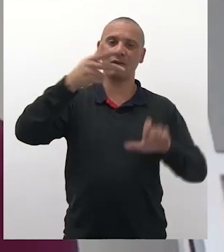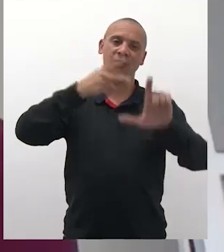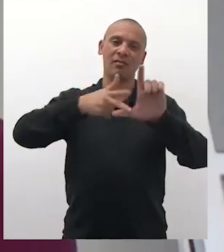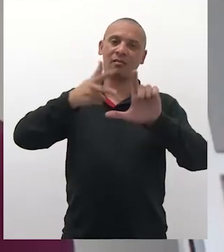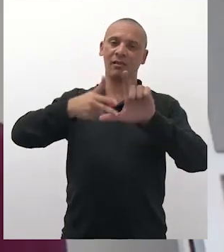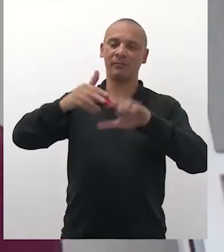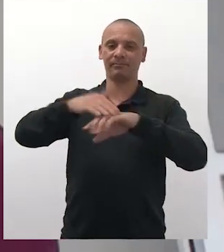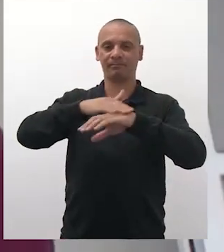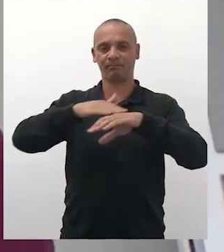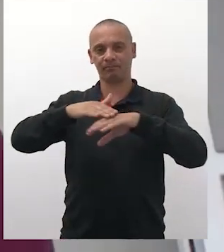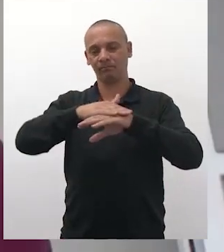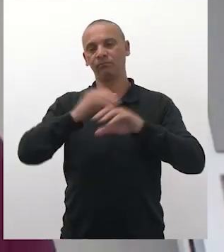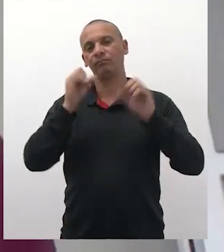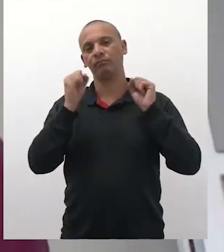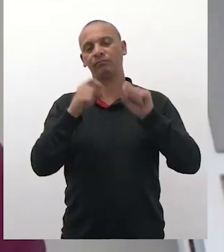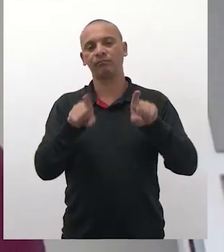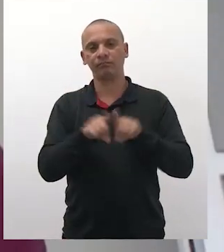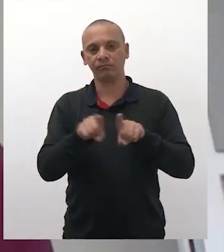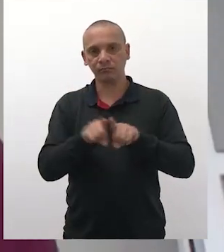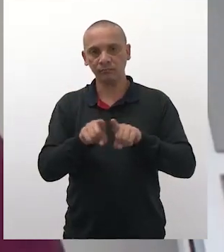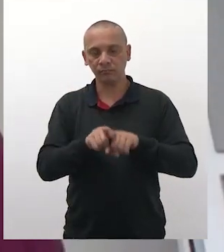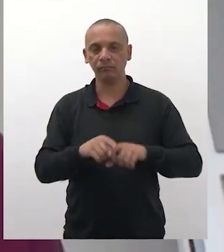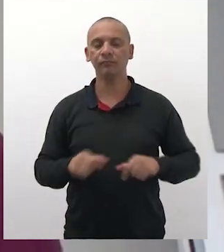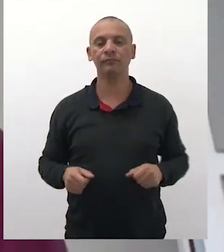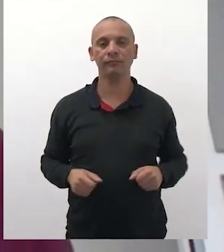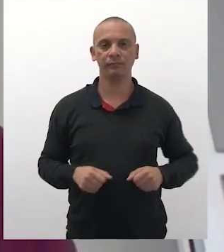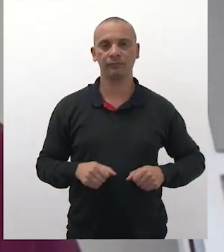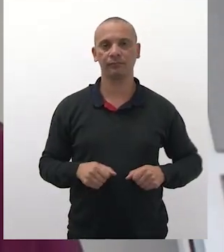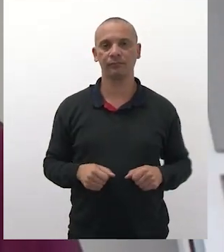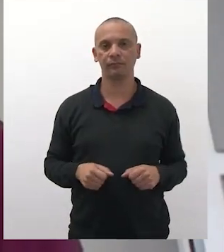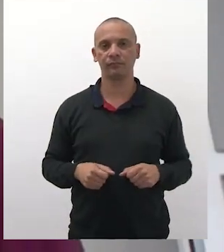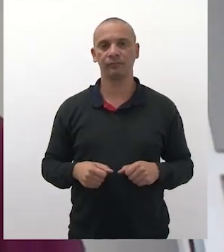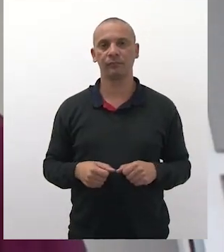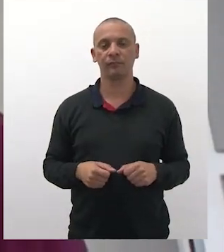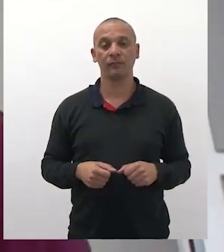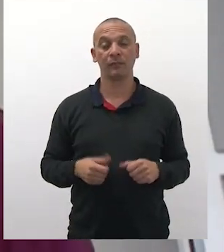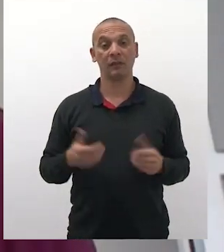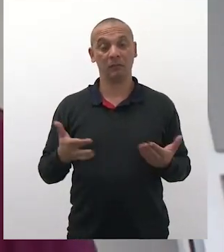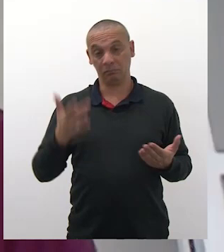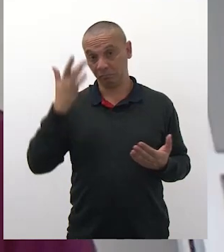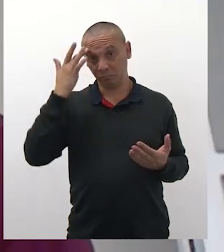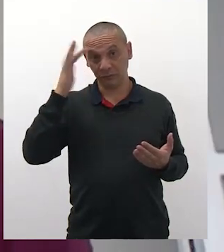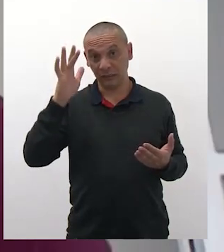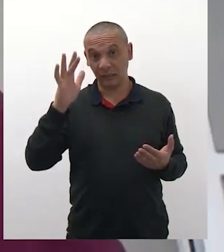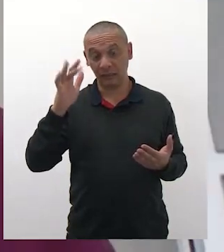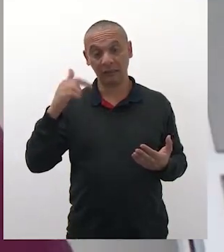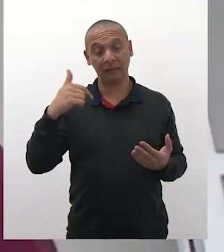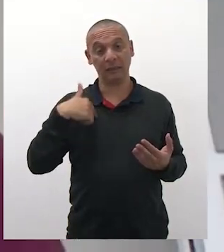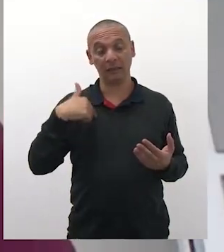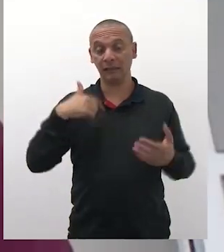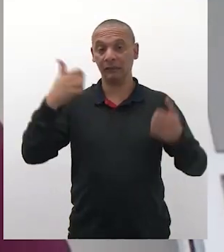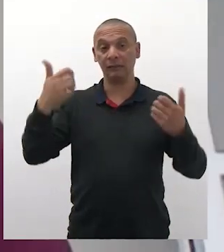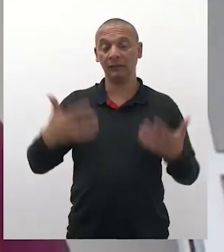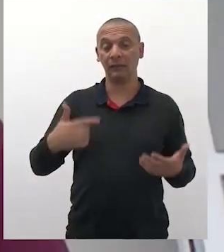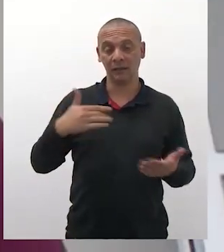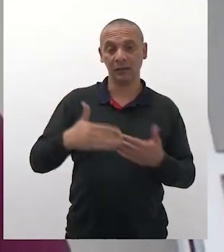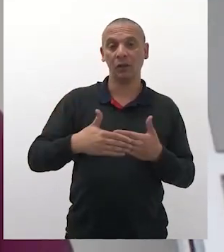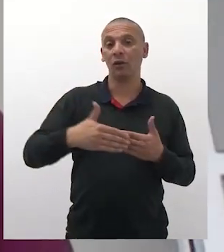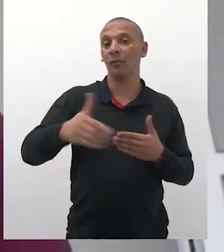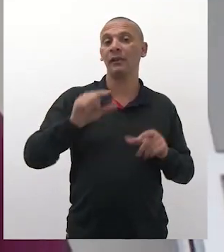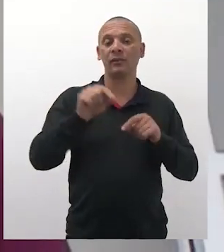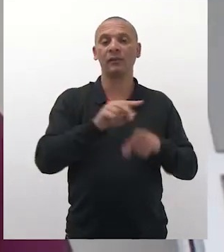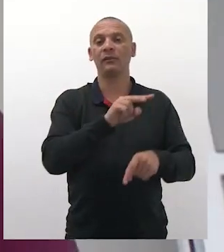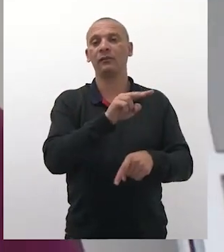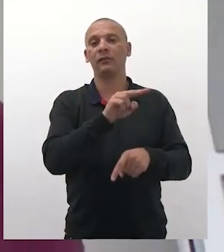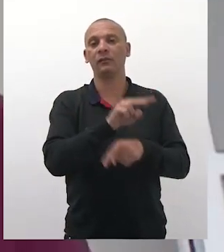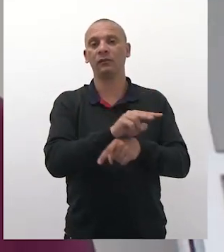ou em orientações que vocês podem escrever para nós. Eu não sei se eu... bom. E a partir daí se